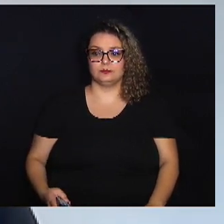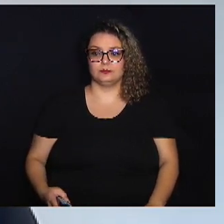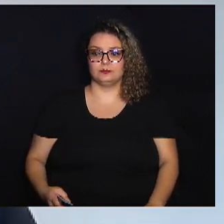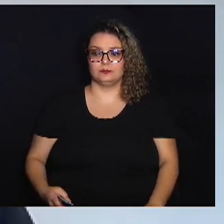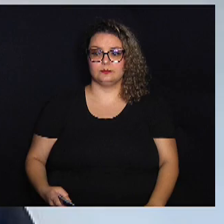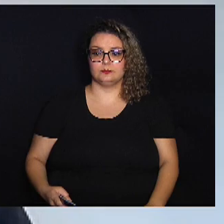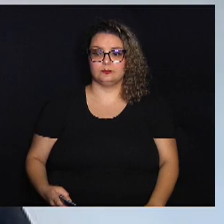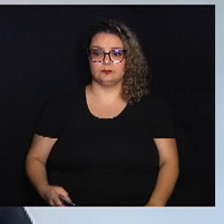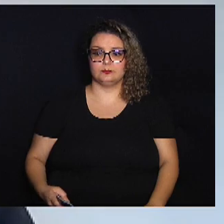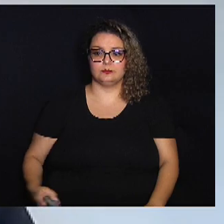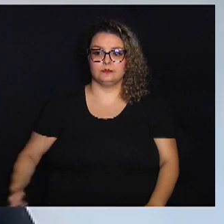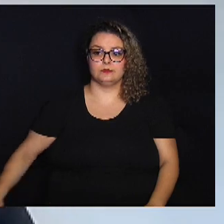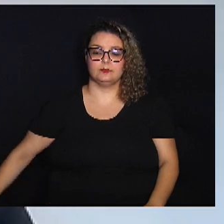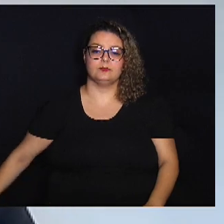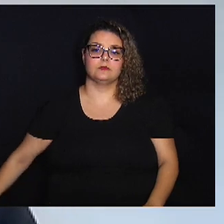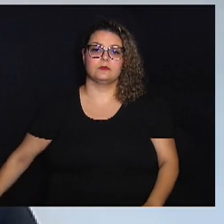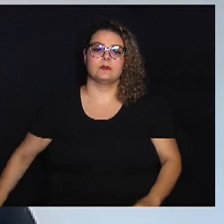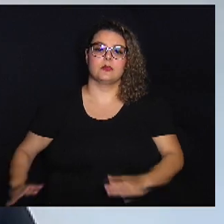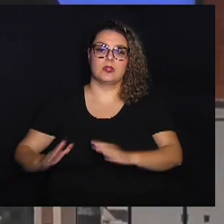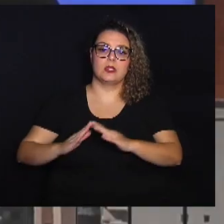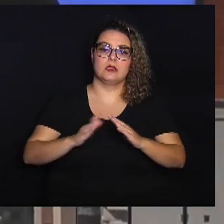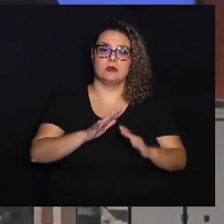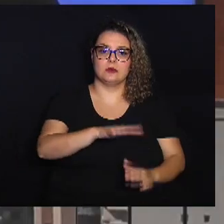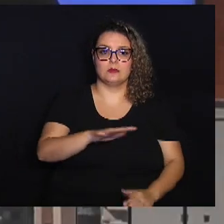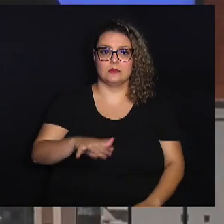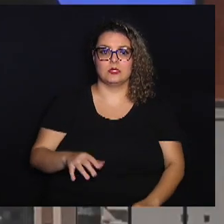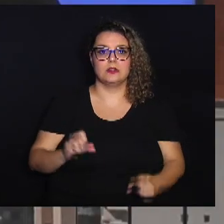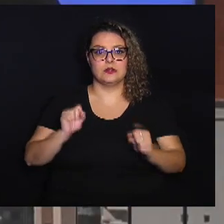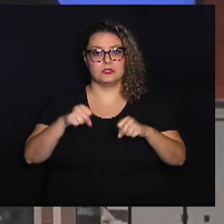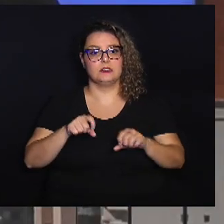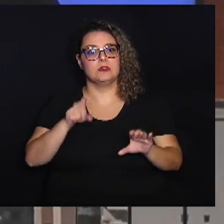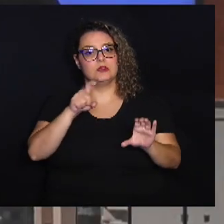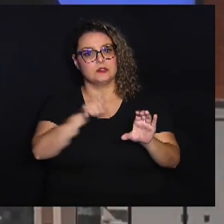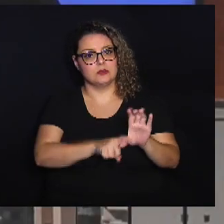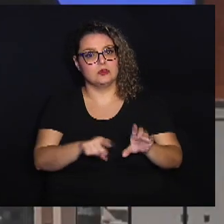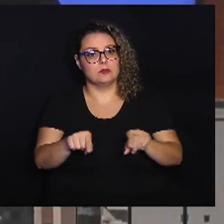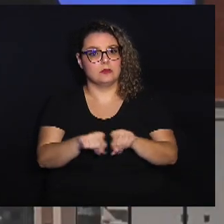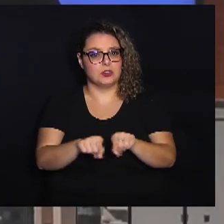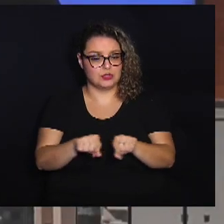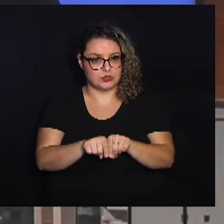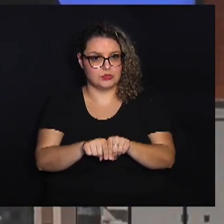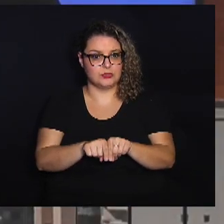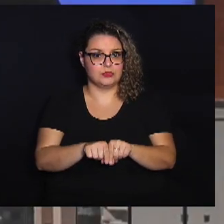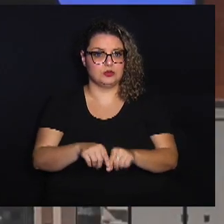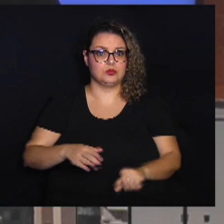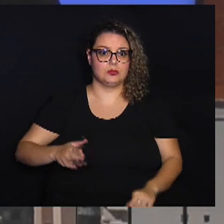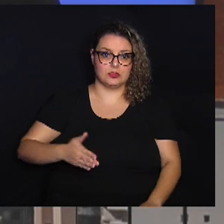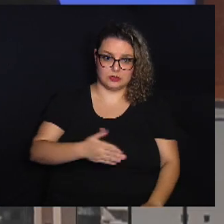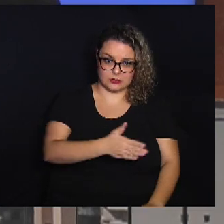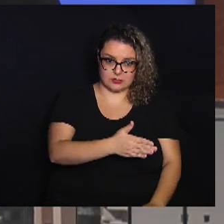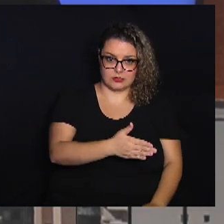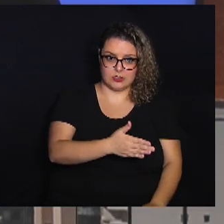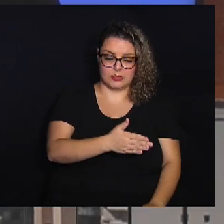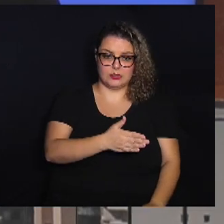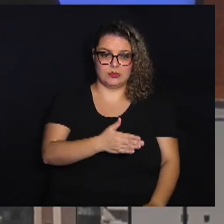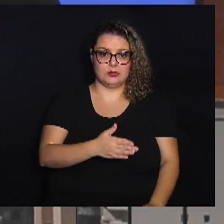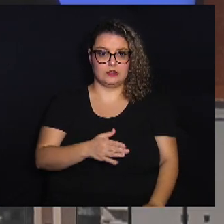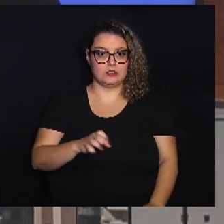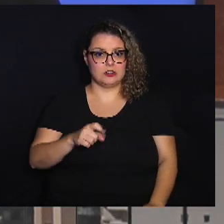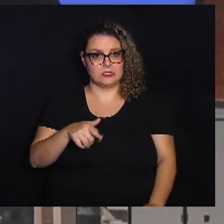pessoas que moram nessas regiões. Sim, que dependem, inclusive, dos peixes ali, da questão da extração